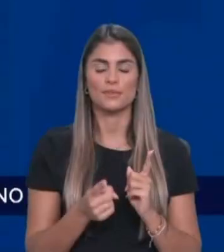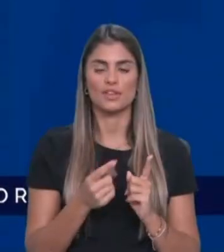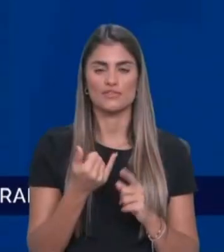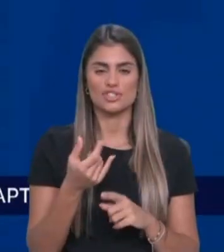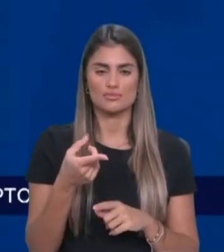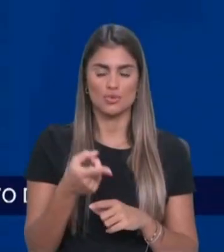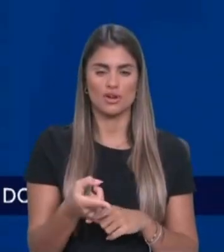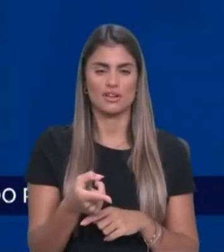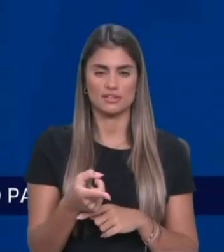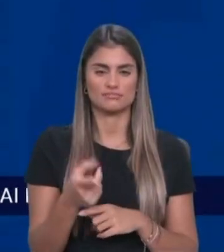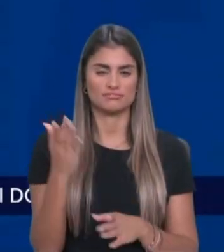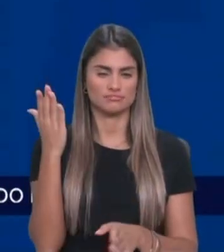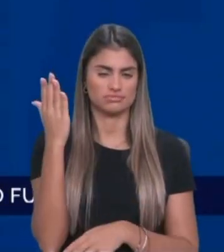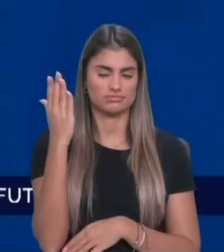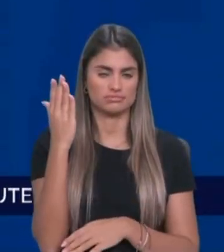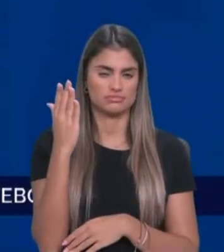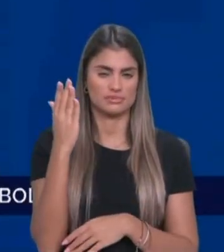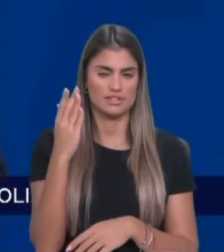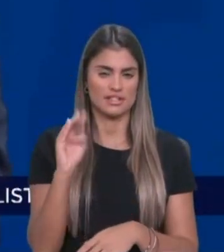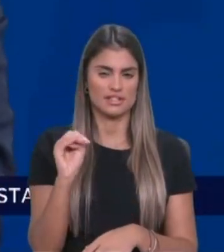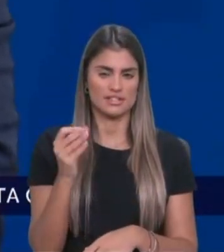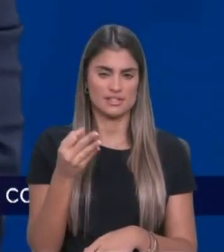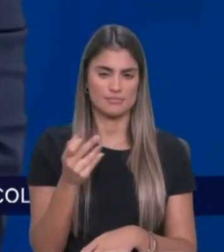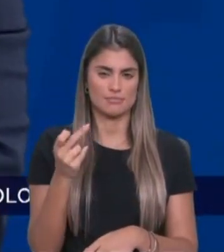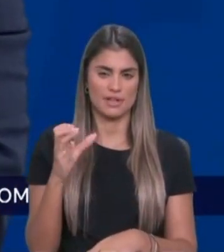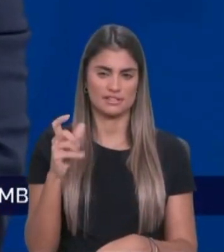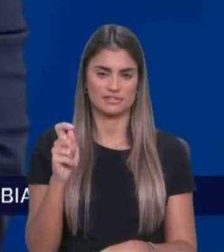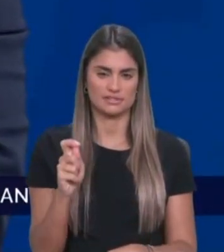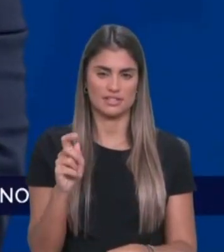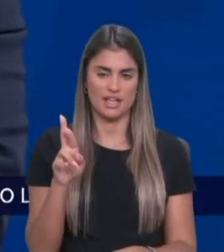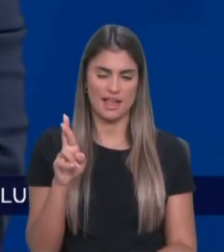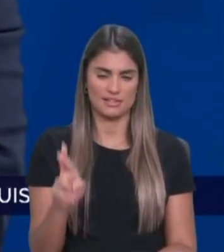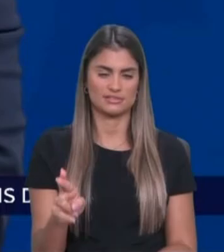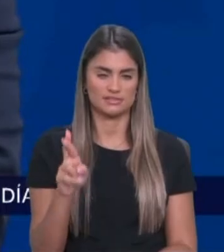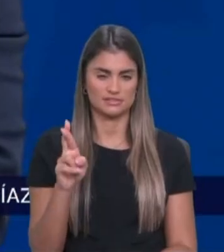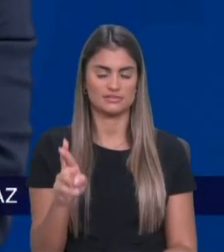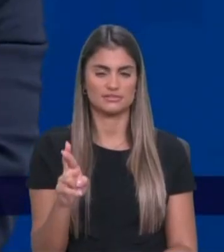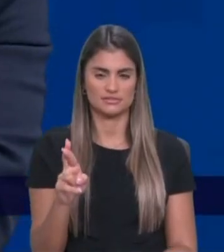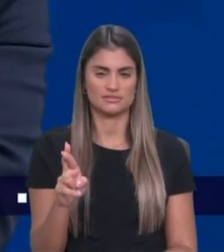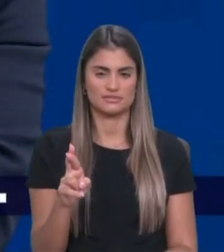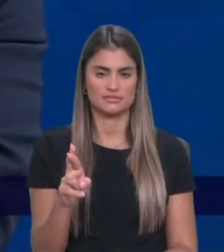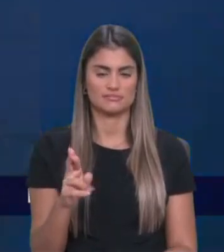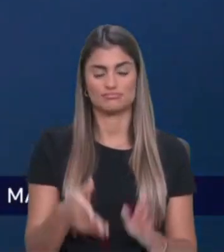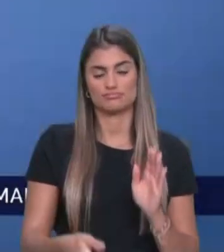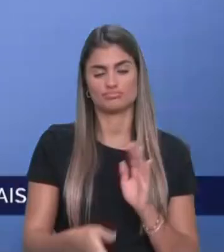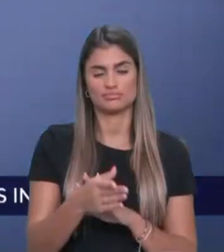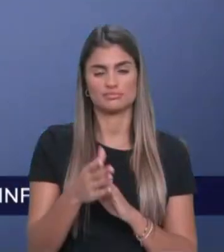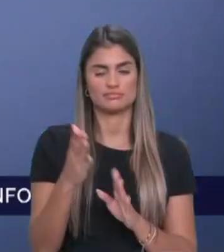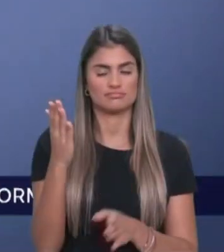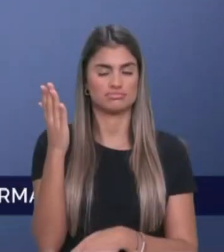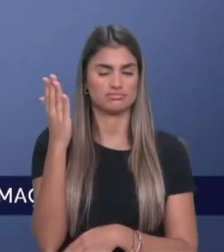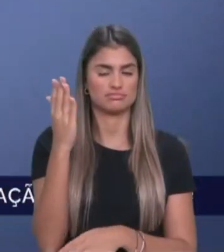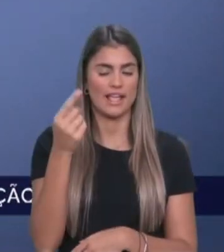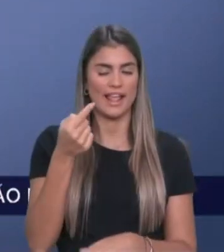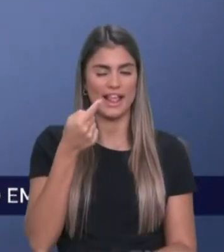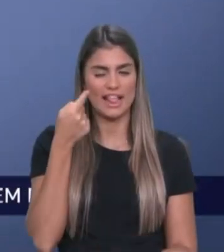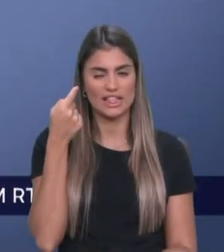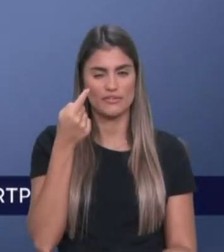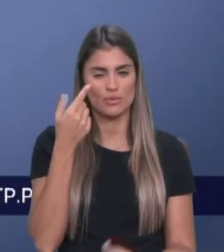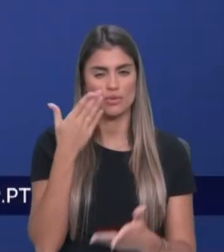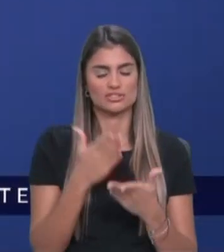29ª missão da SpaceX de reabastecimento da Estação Espacial Internacional. Partiu na quinta-feira e leva não